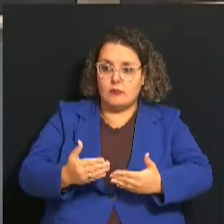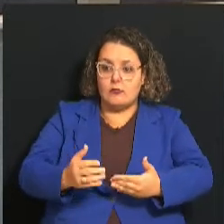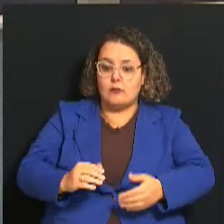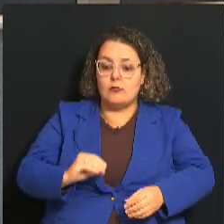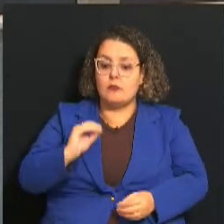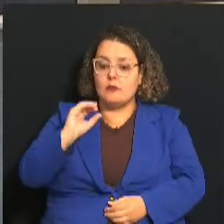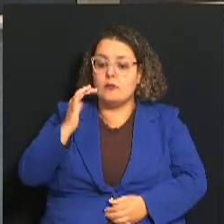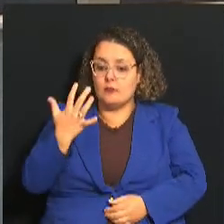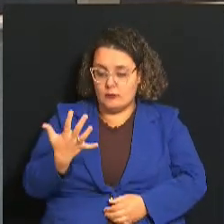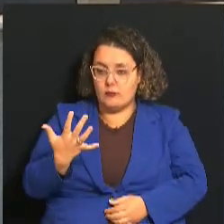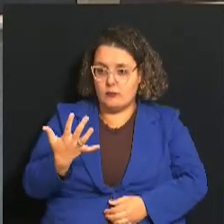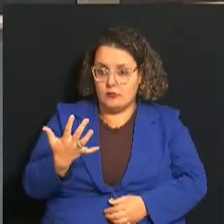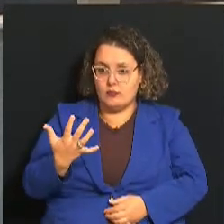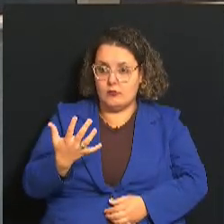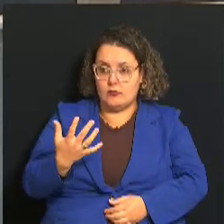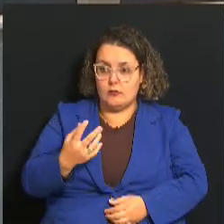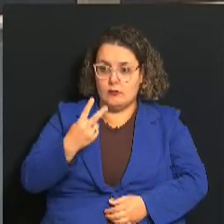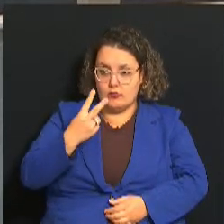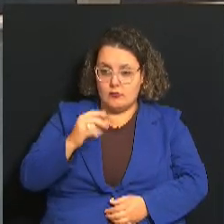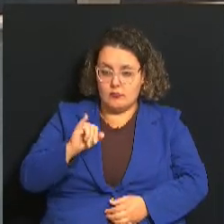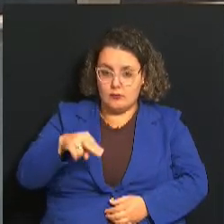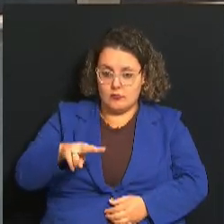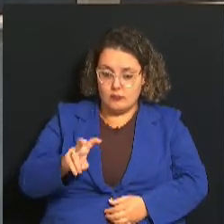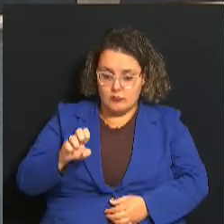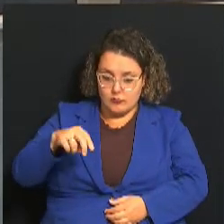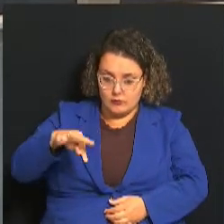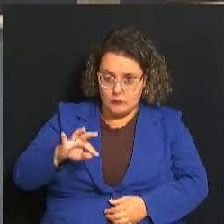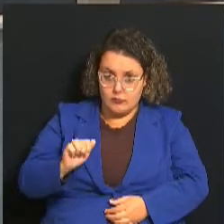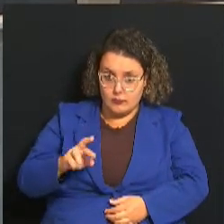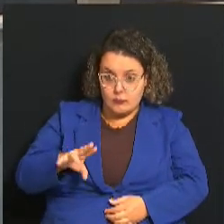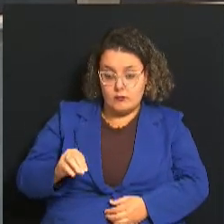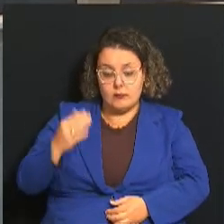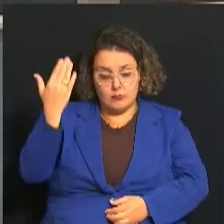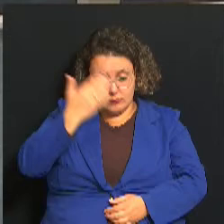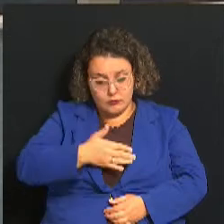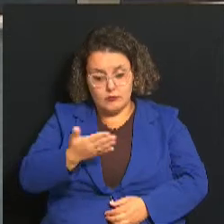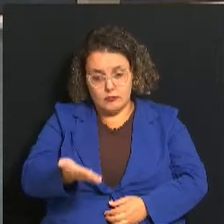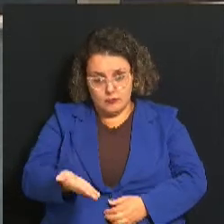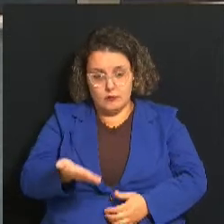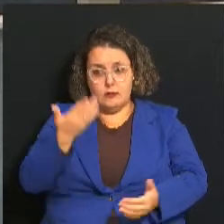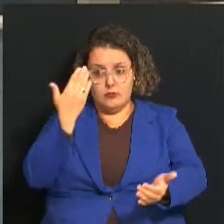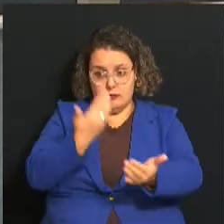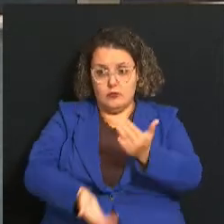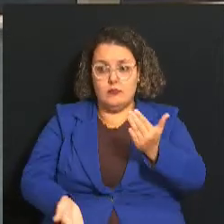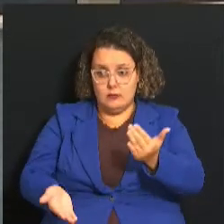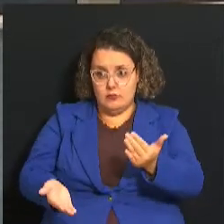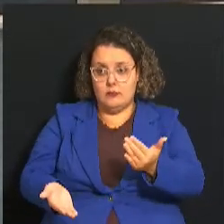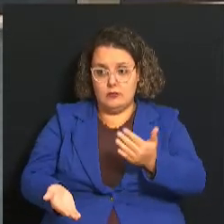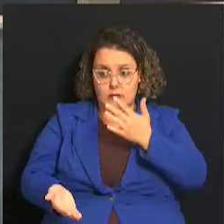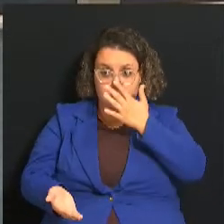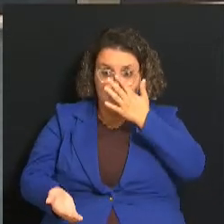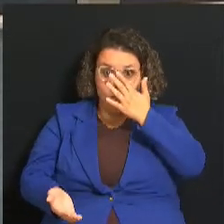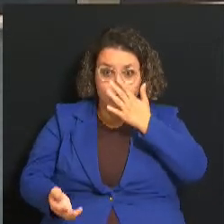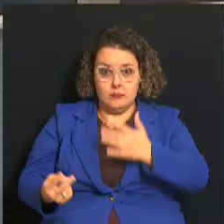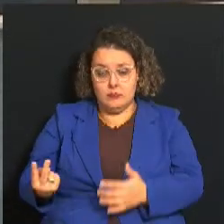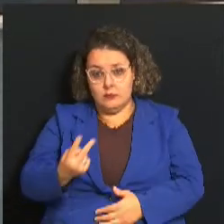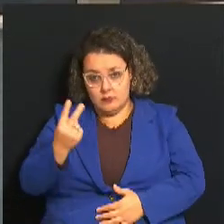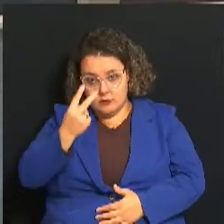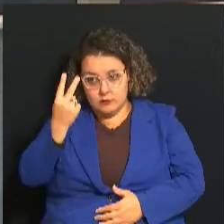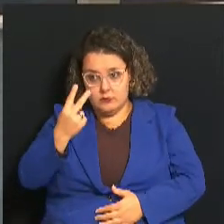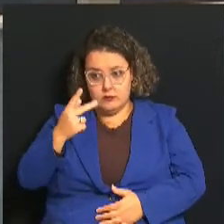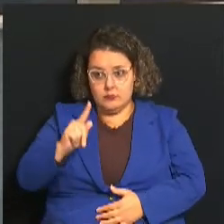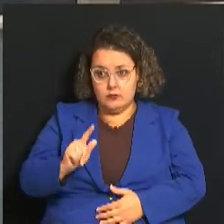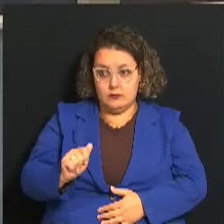Nos últimos 2 inventários, a gente comprova que foi perdido o valor do nosso patrimônio